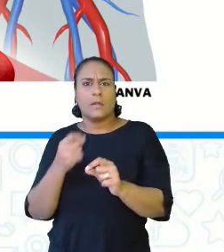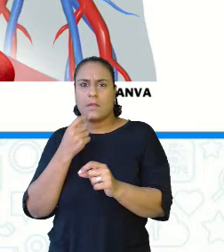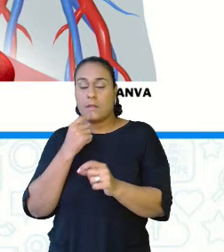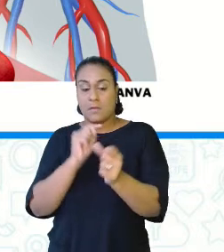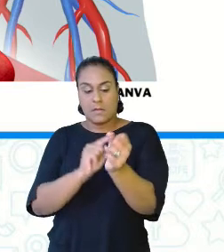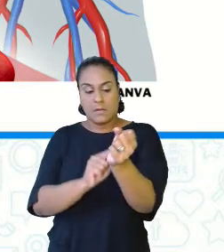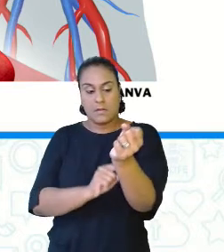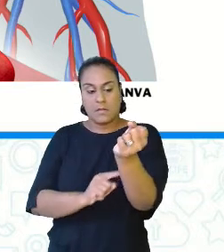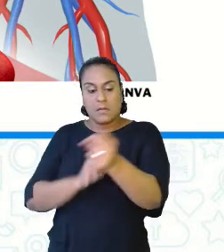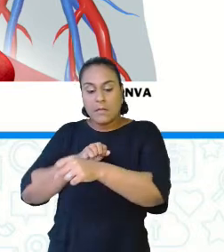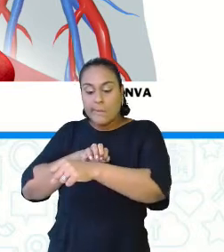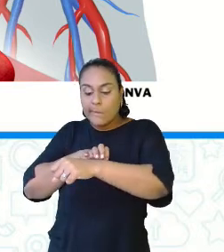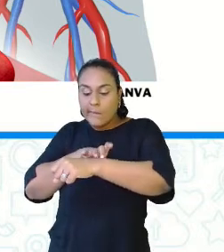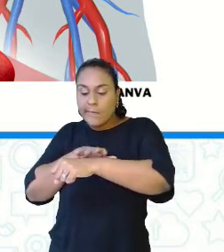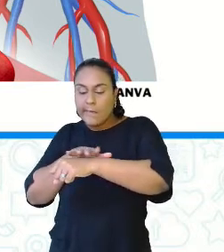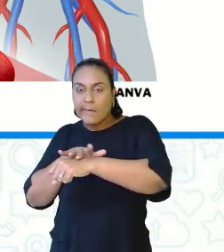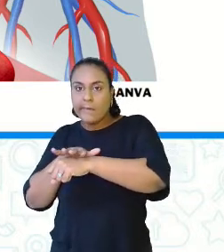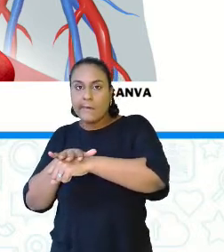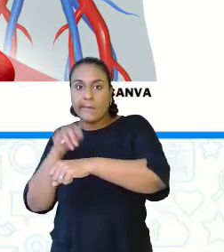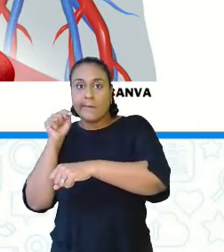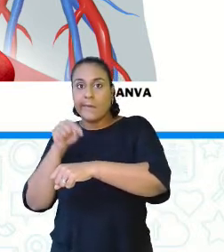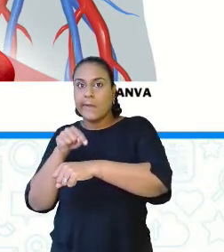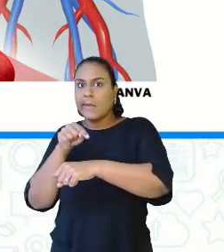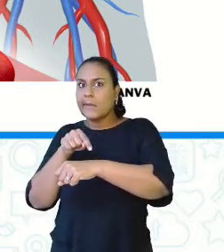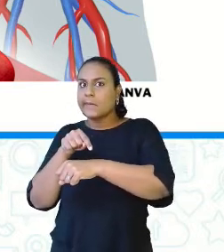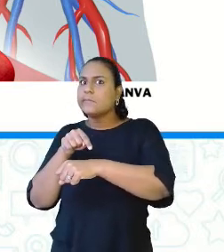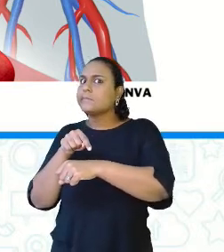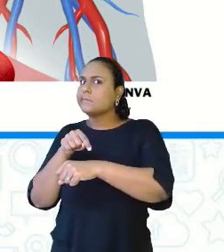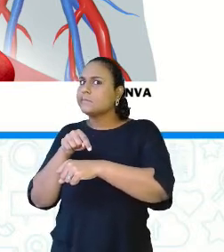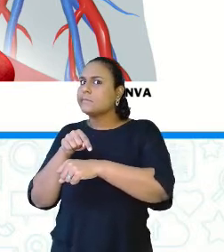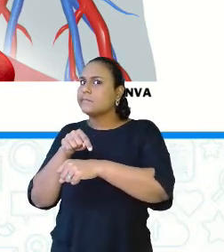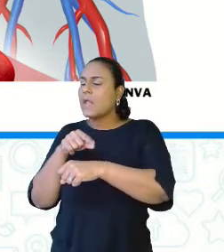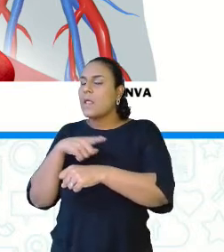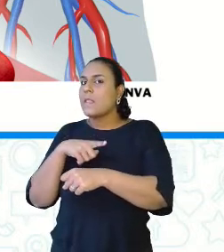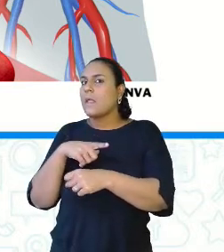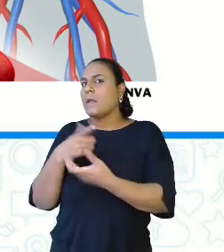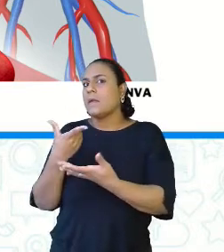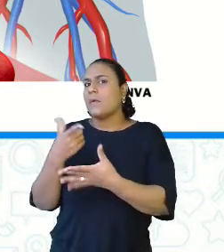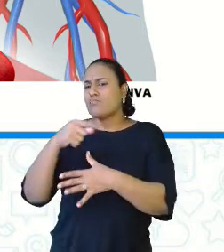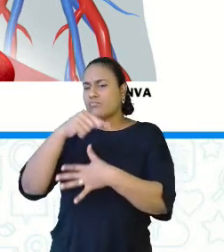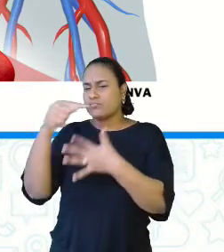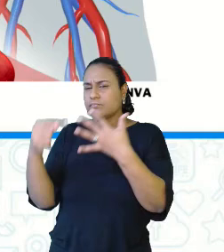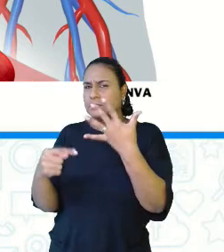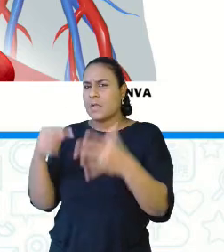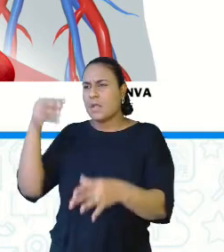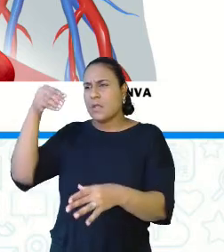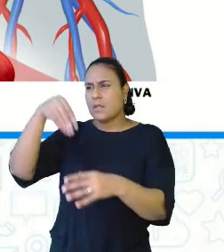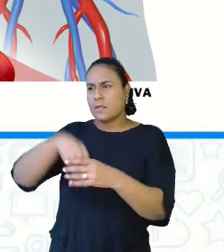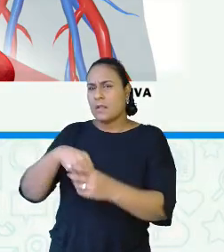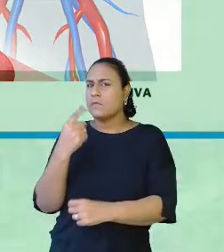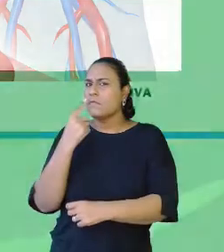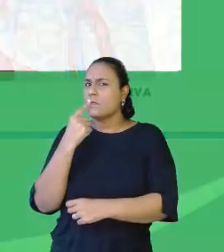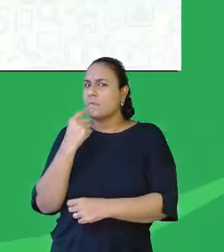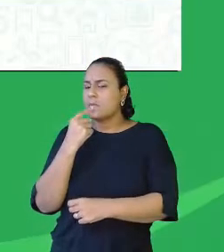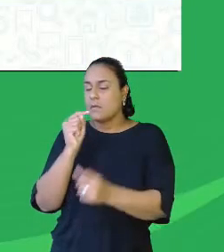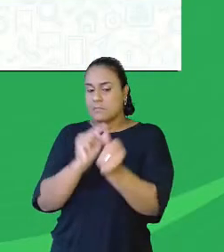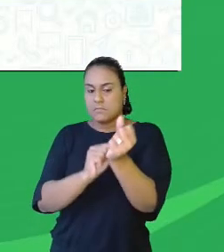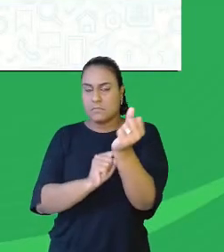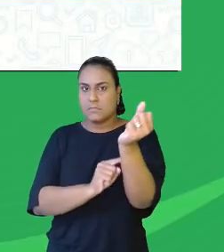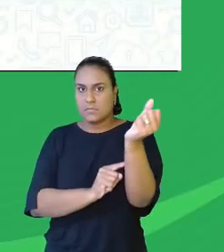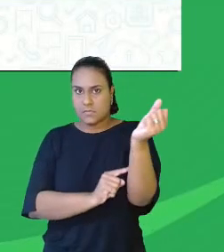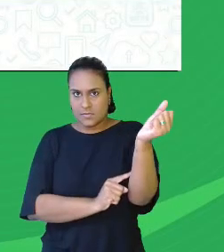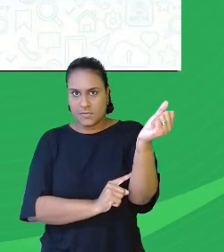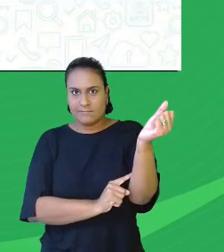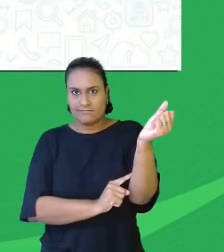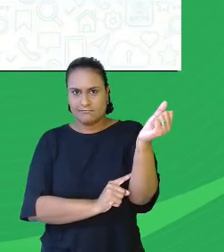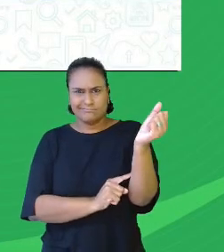aqui presente e que ele é constituído por alguns elementos. Quais são os elementos que